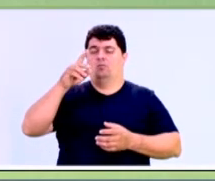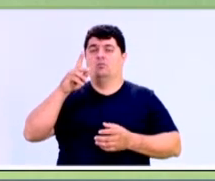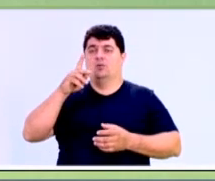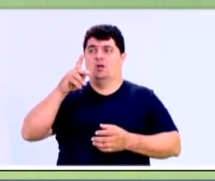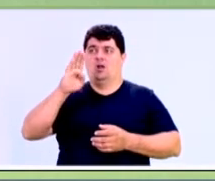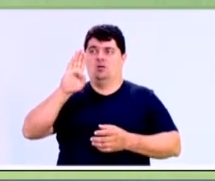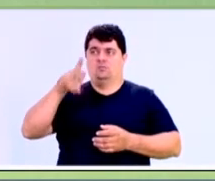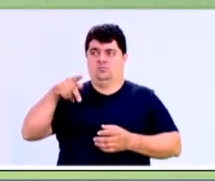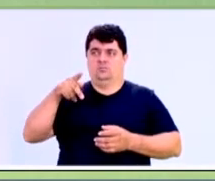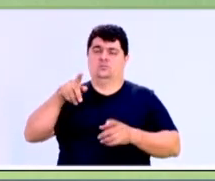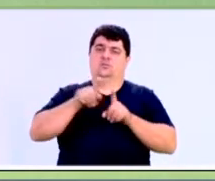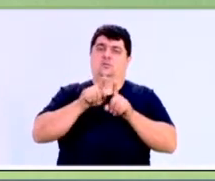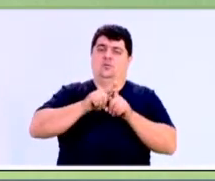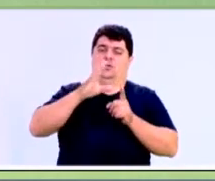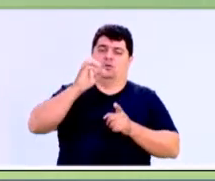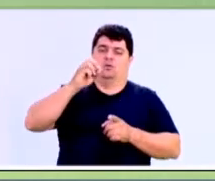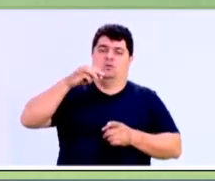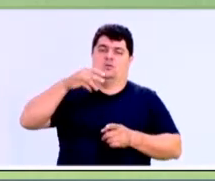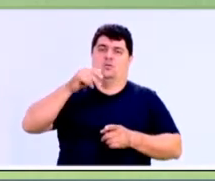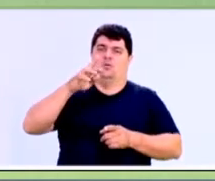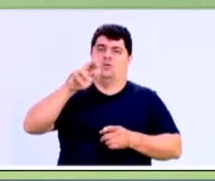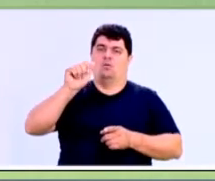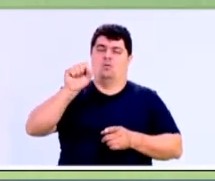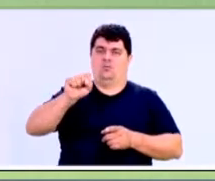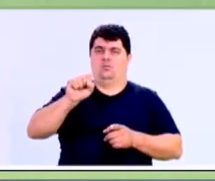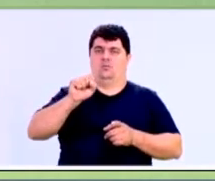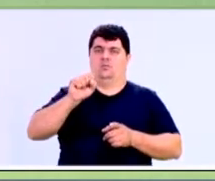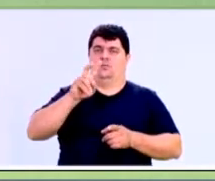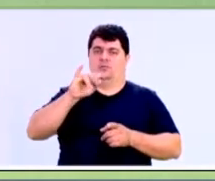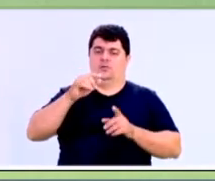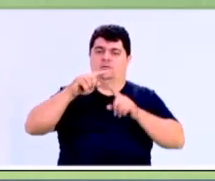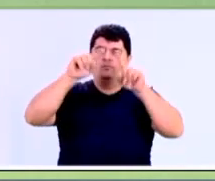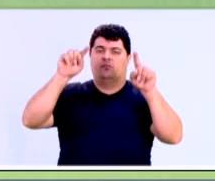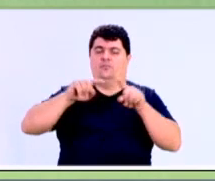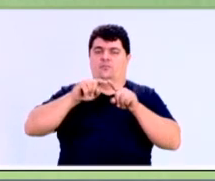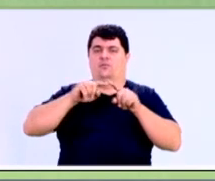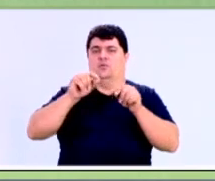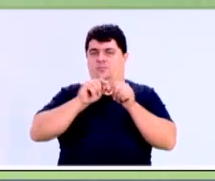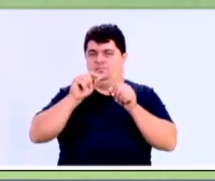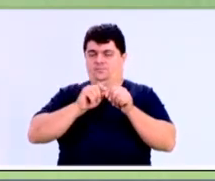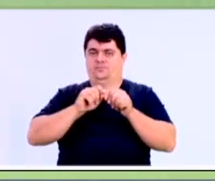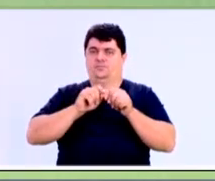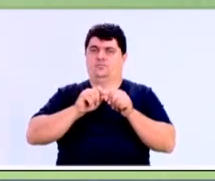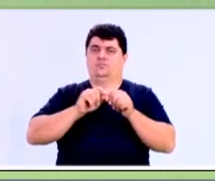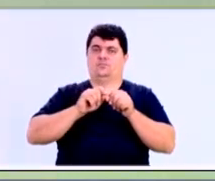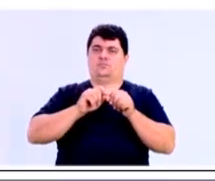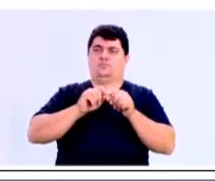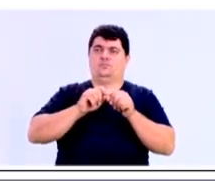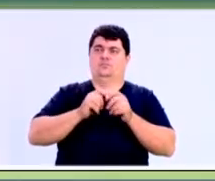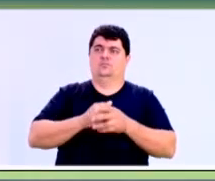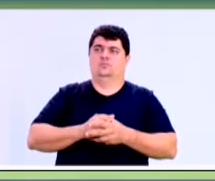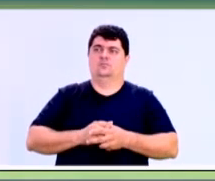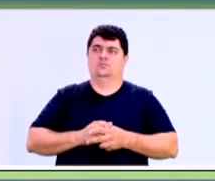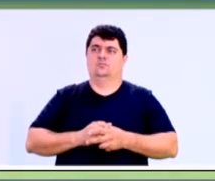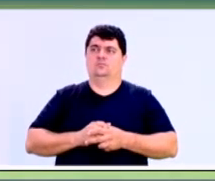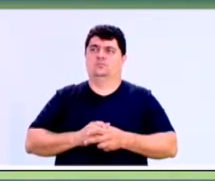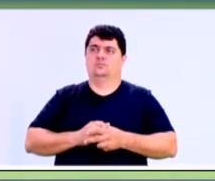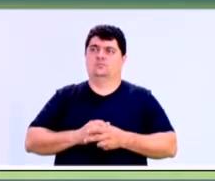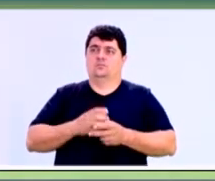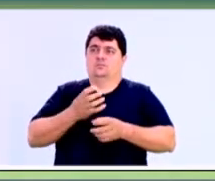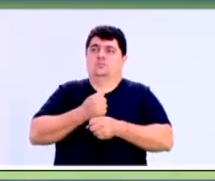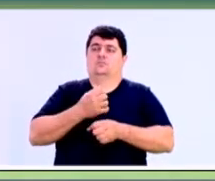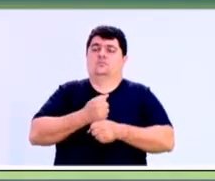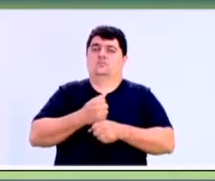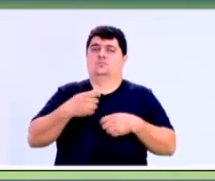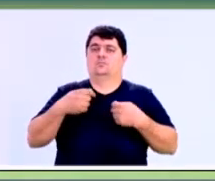patrimonial e vou pegar compras de uma fórmula que a gente já vai ver à frente. Então essa é a fórmula do PMPC. Mas para calcular o